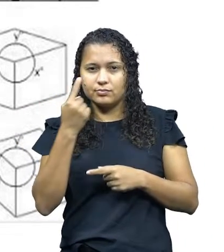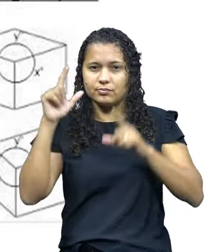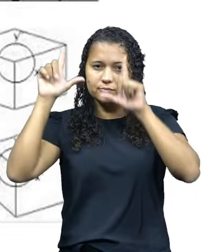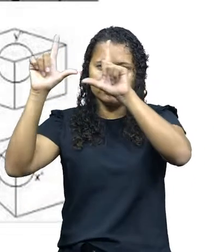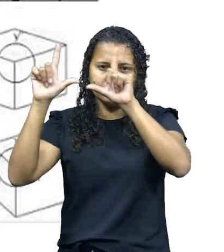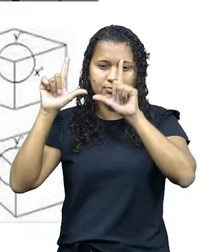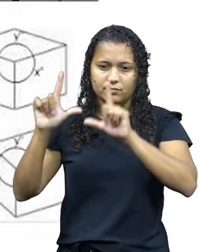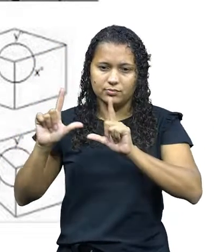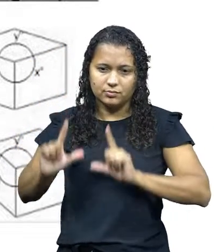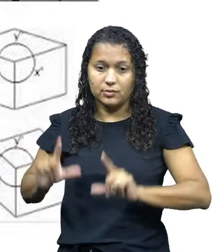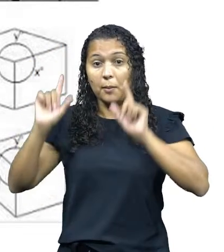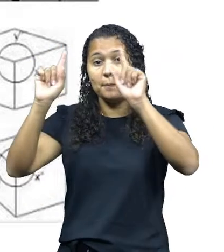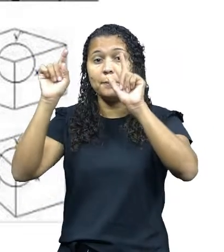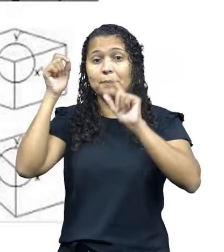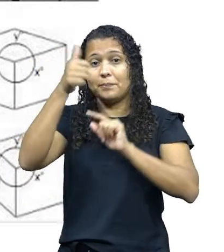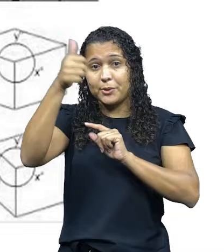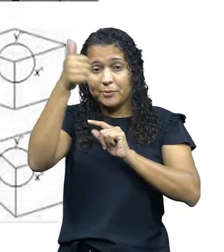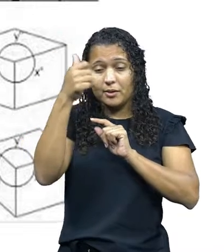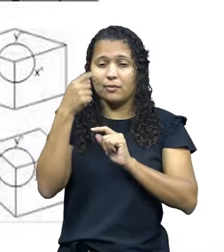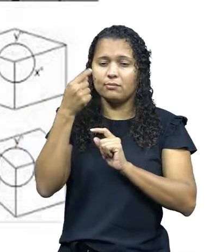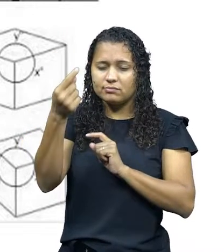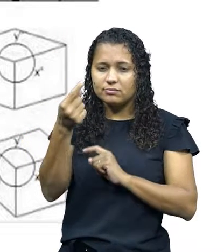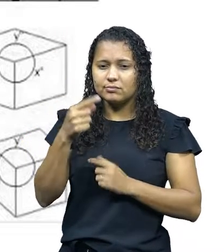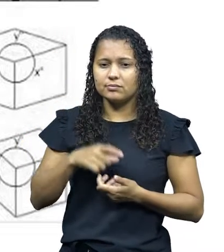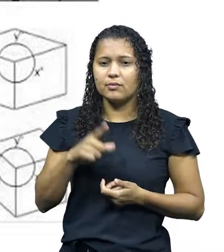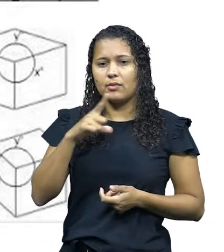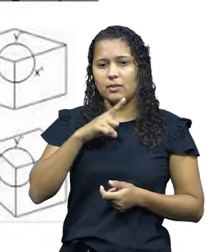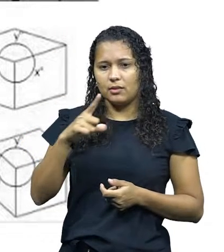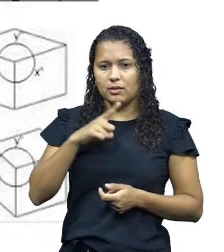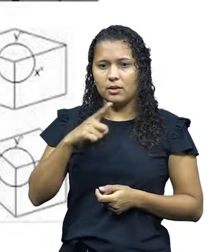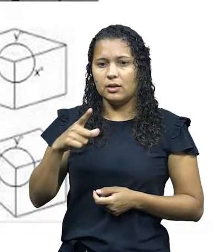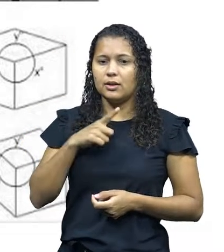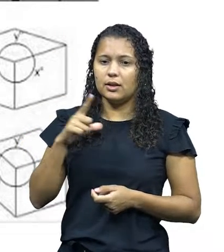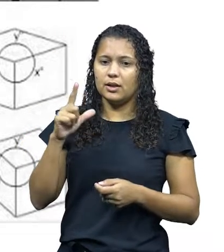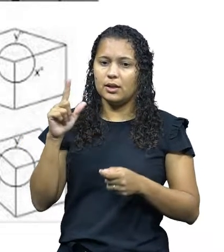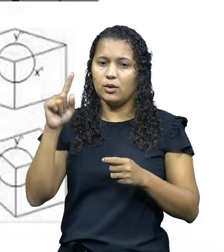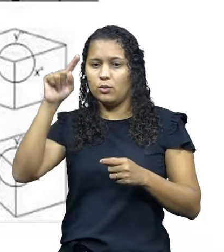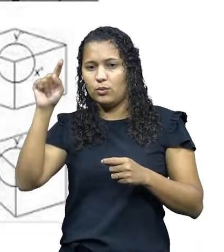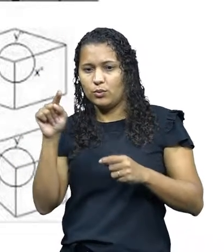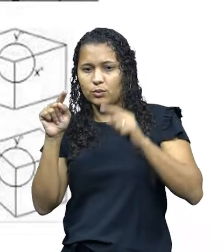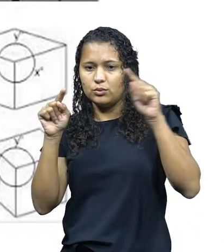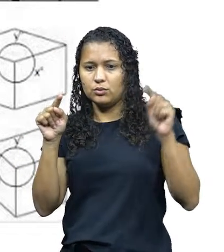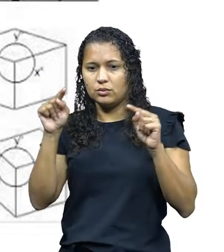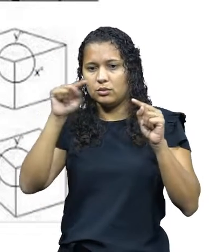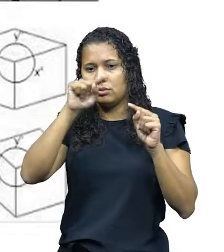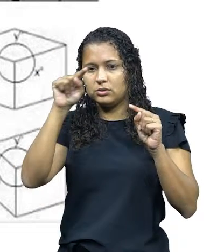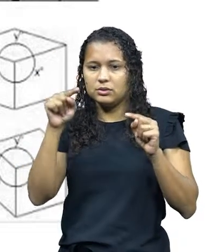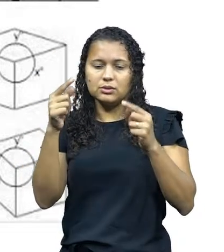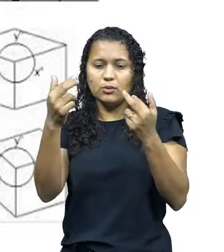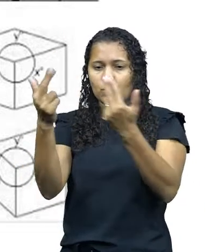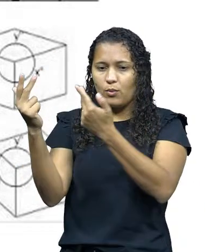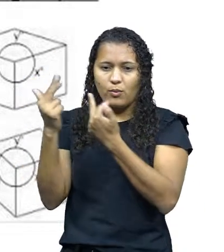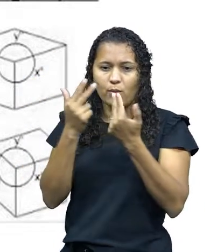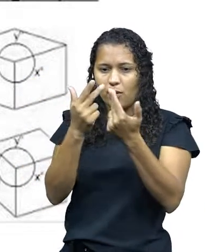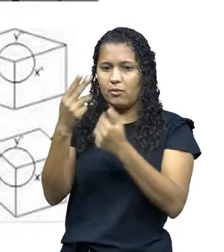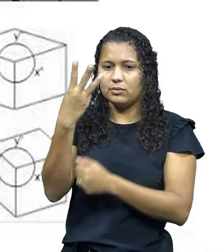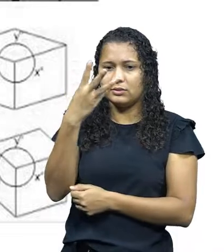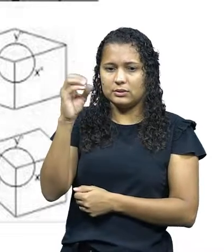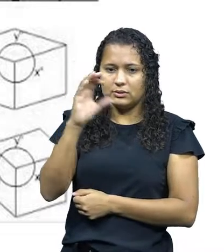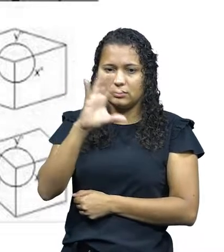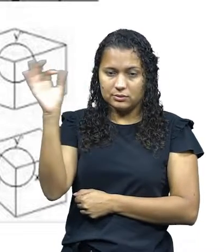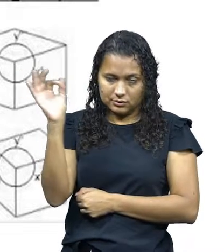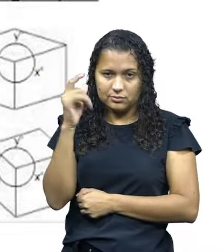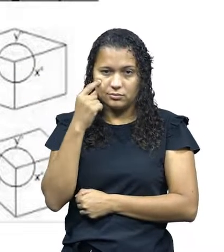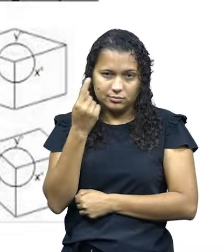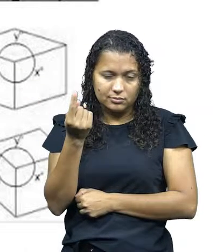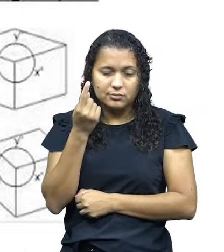primeira imagem de cima para baixo, os três eixos, eles possuem ângulos iguais,